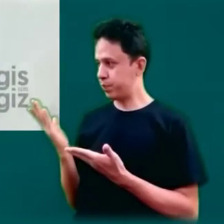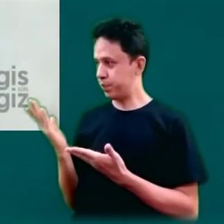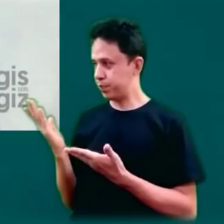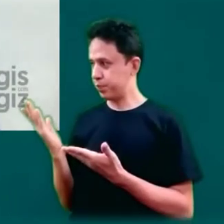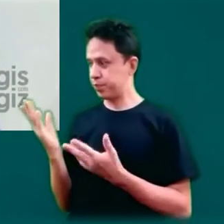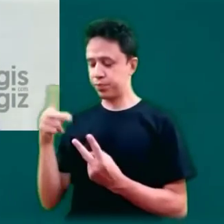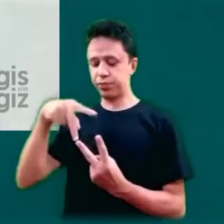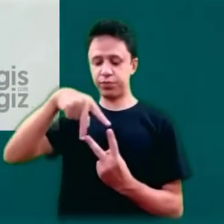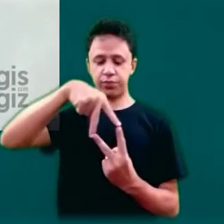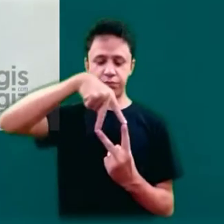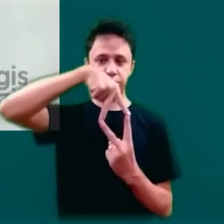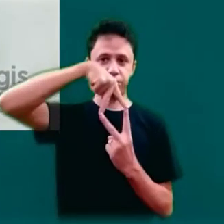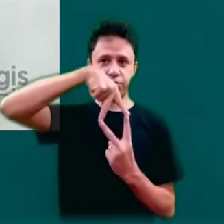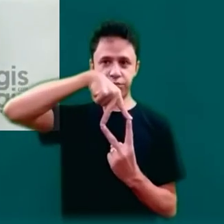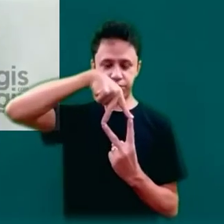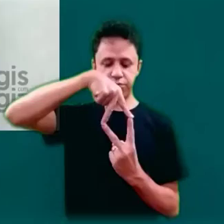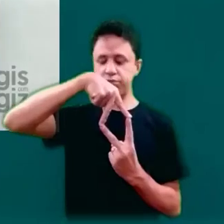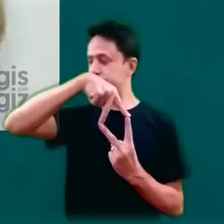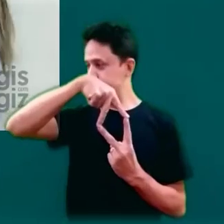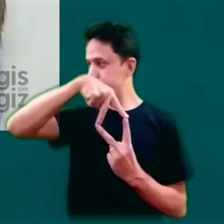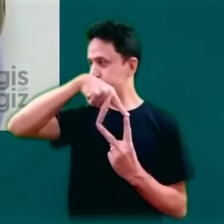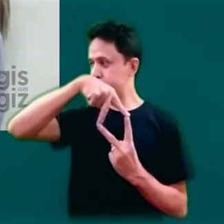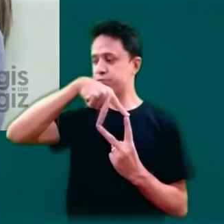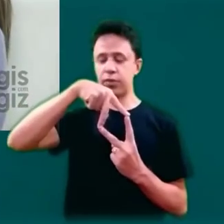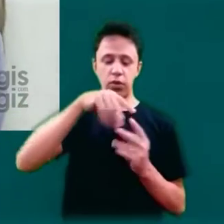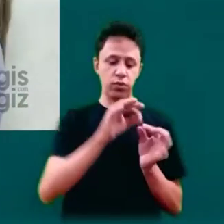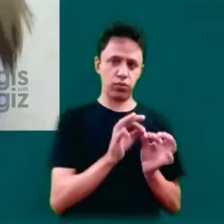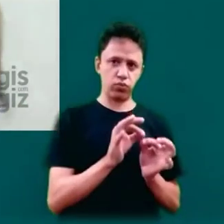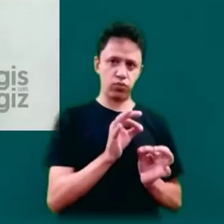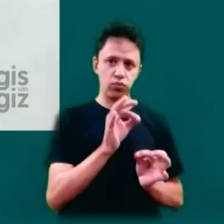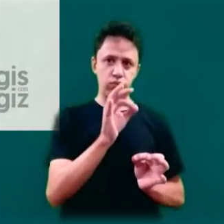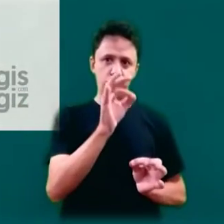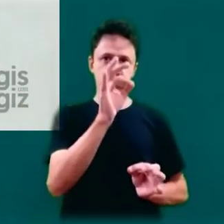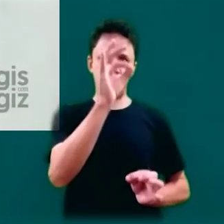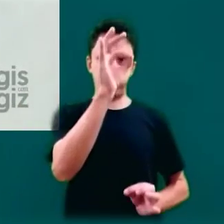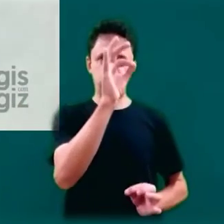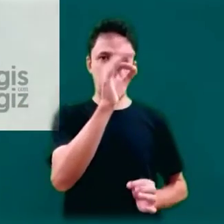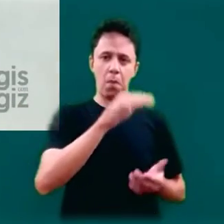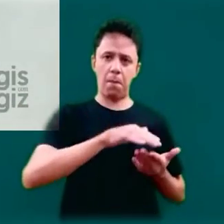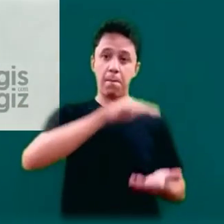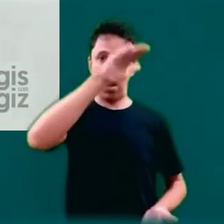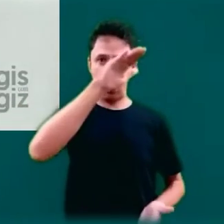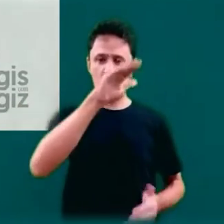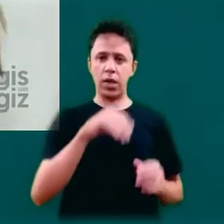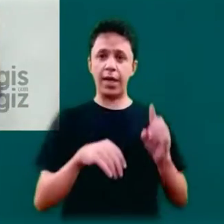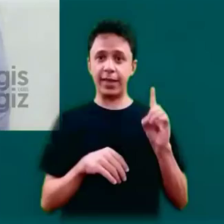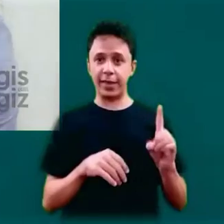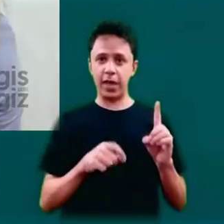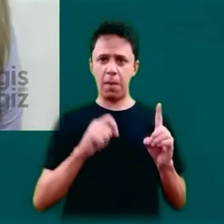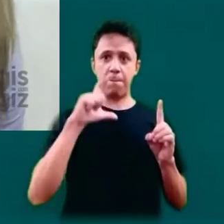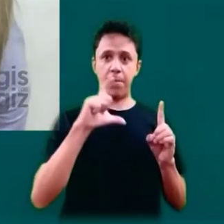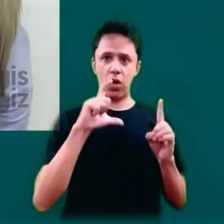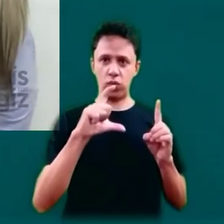essa medida aqui, ó, ela é a diagonal maior, que eu representei pela letra D maiúscula.